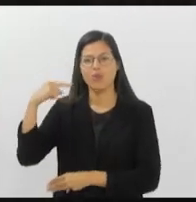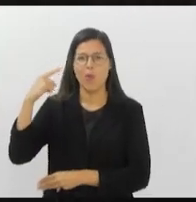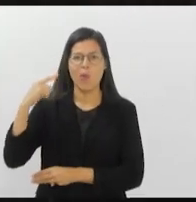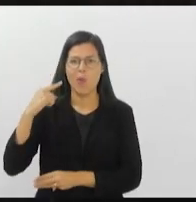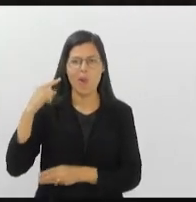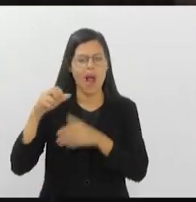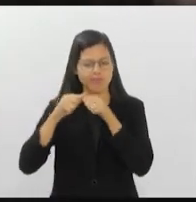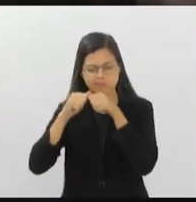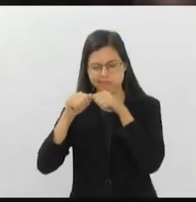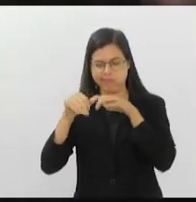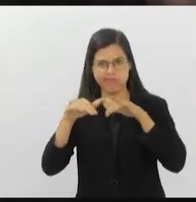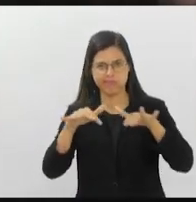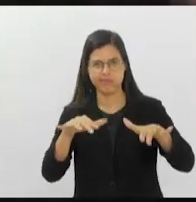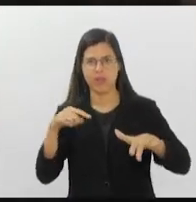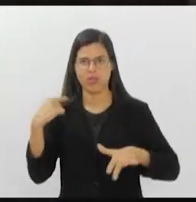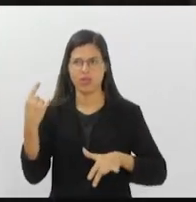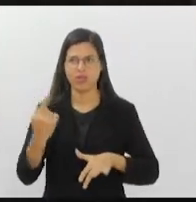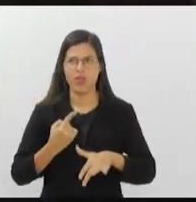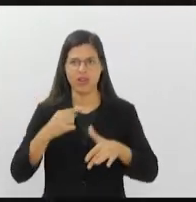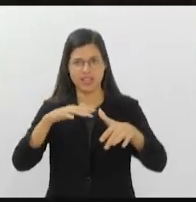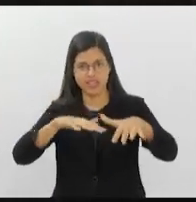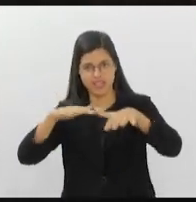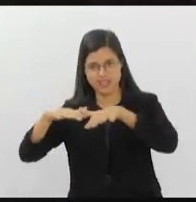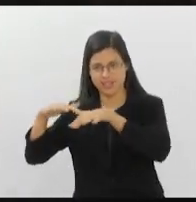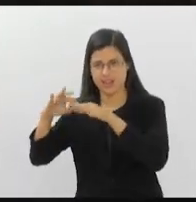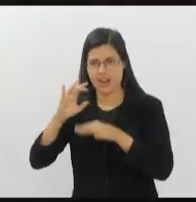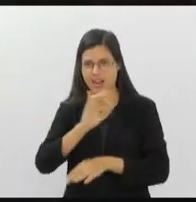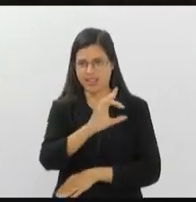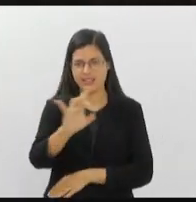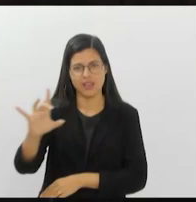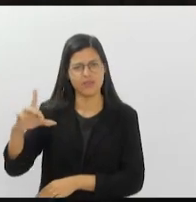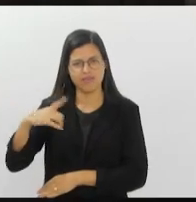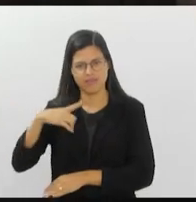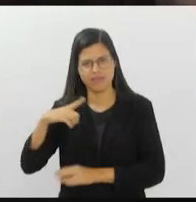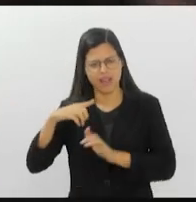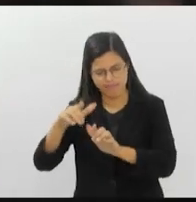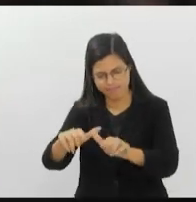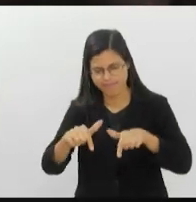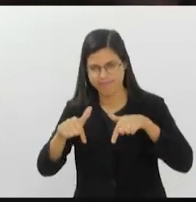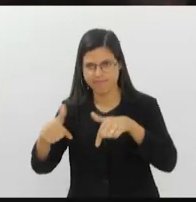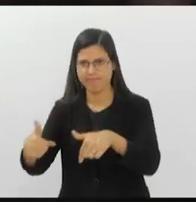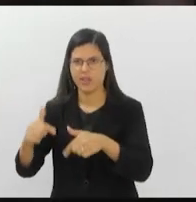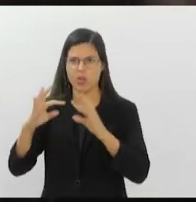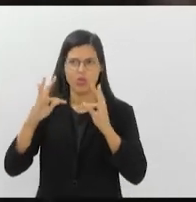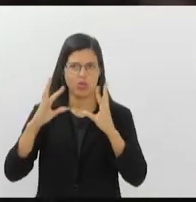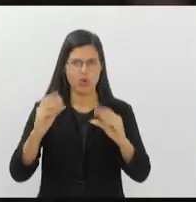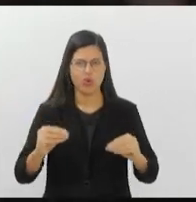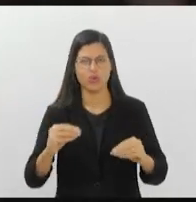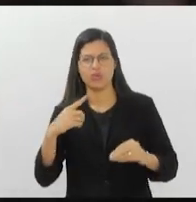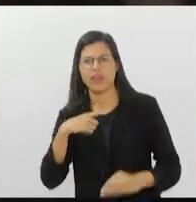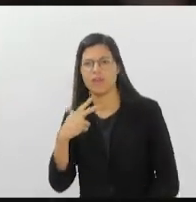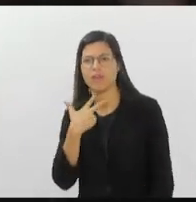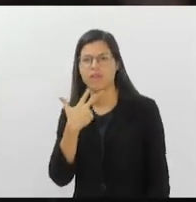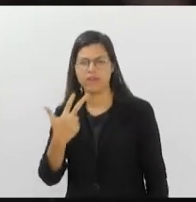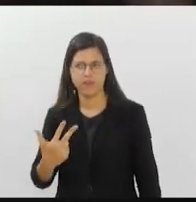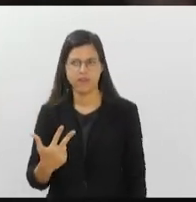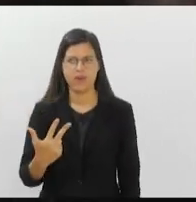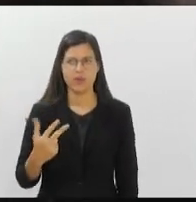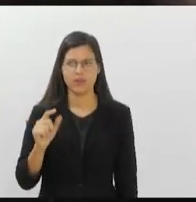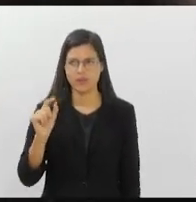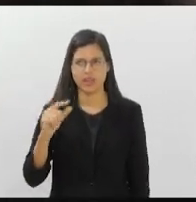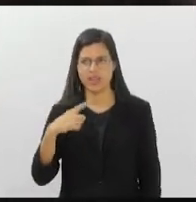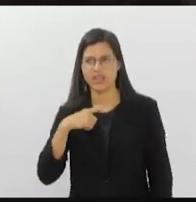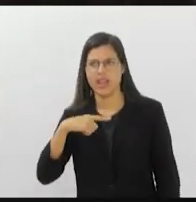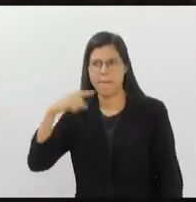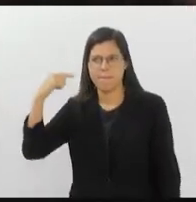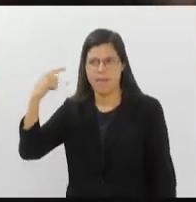todos nós. Nesse desfile todos têm a sua vez. Nesse desfile todos têm a sua voz. Que é que tem? Tem maluco